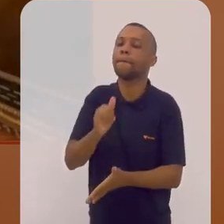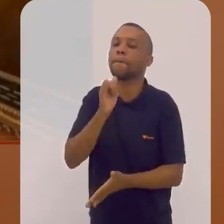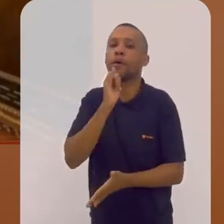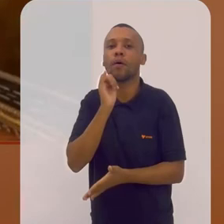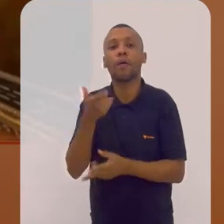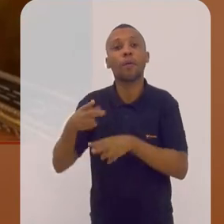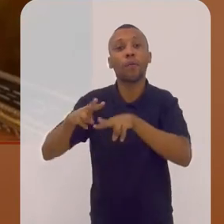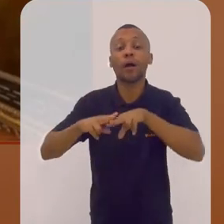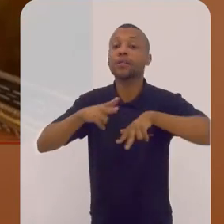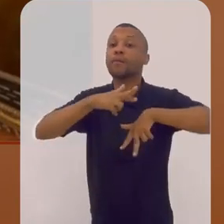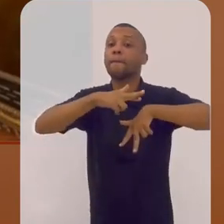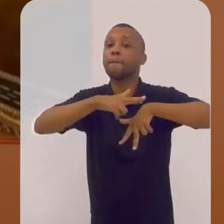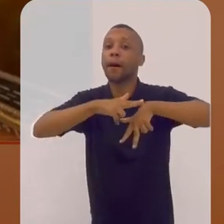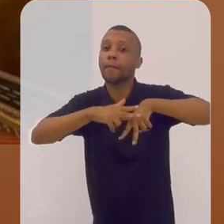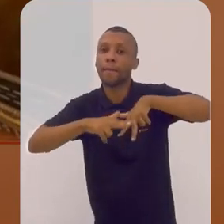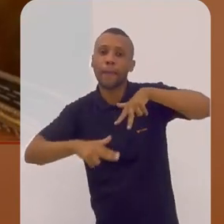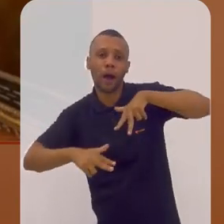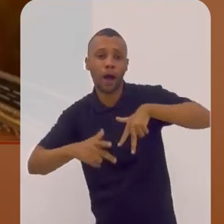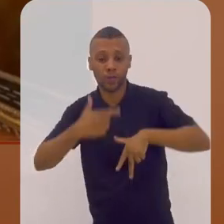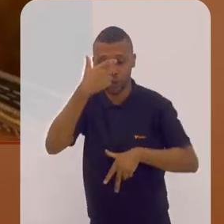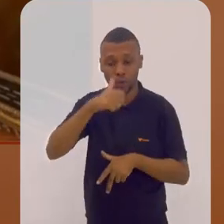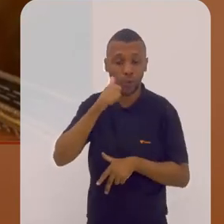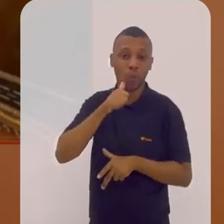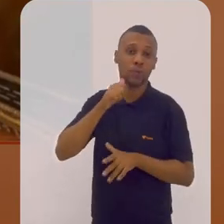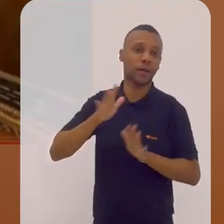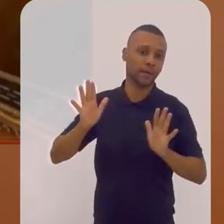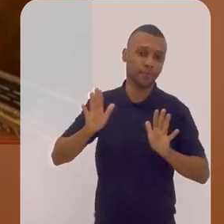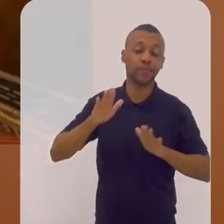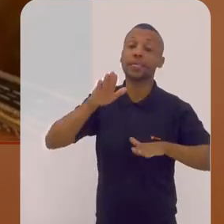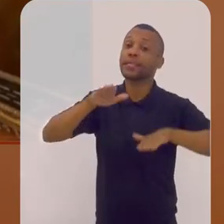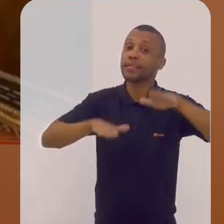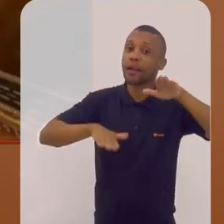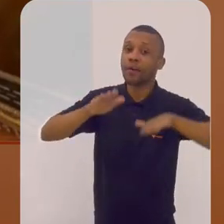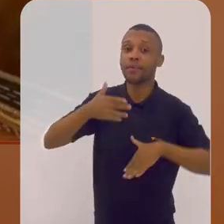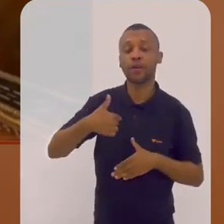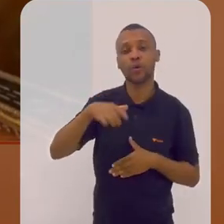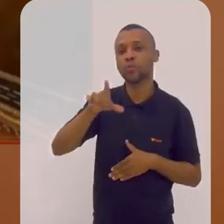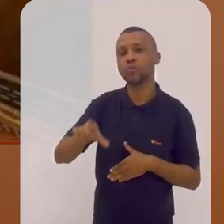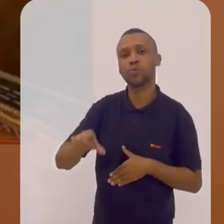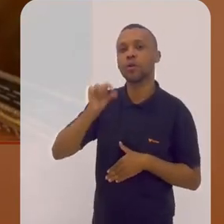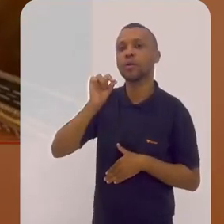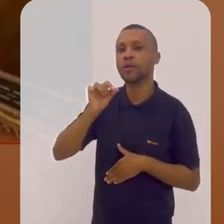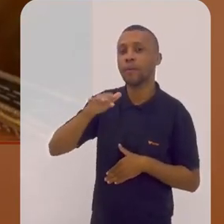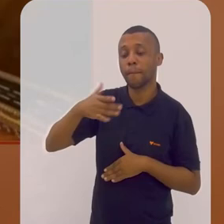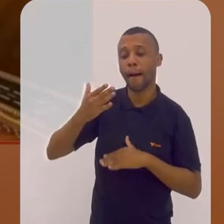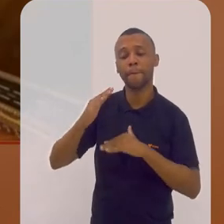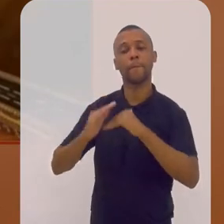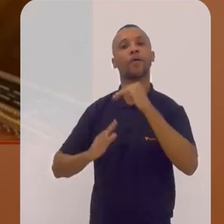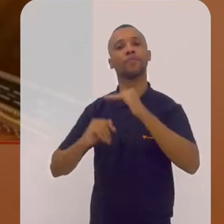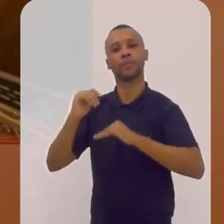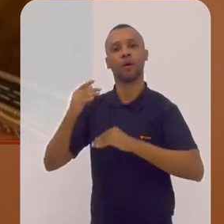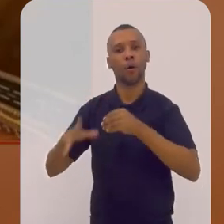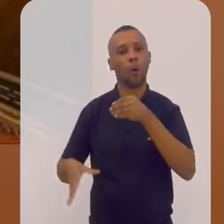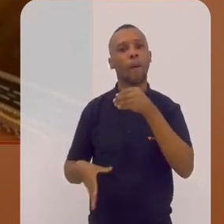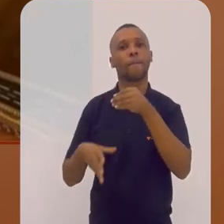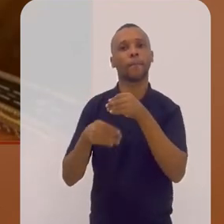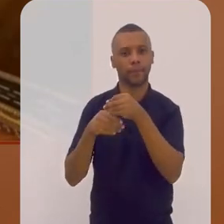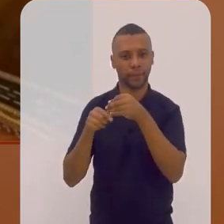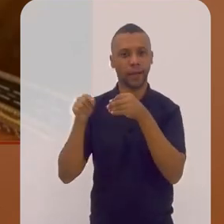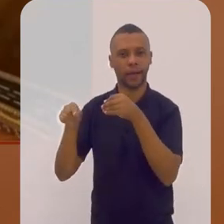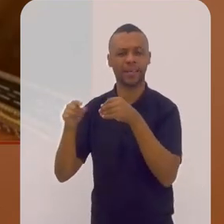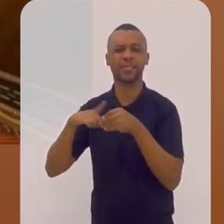por exemplo, por causa do sexo, né? Eu acho que talvez porque também eu tenho escolhido uma